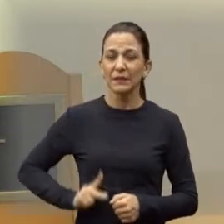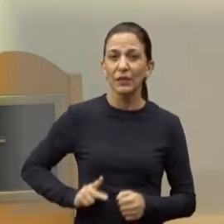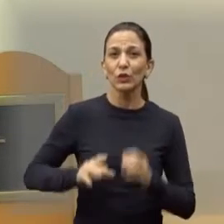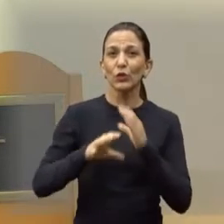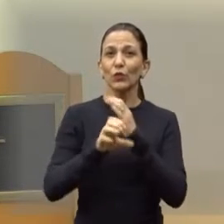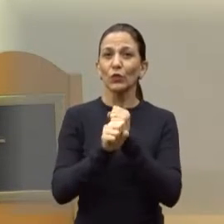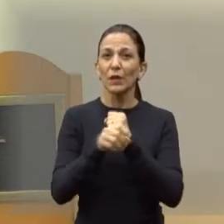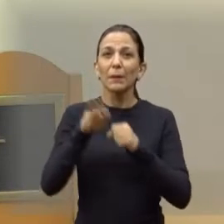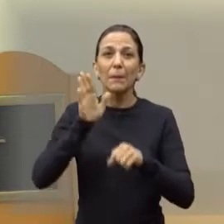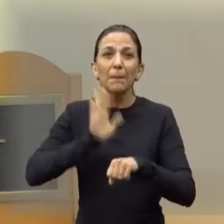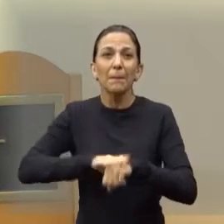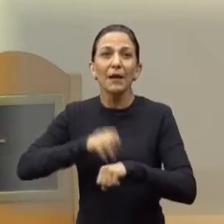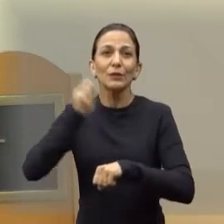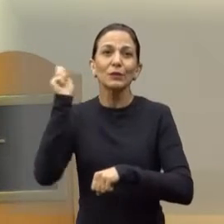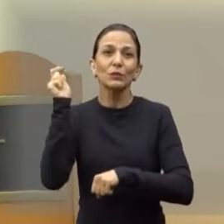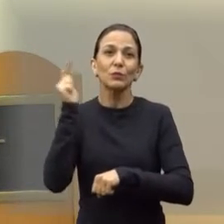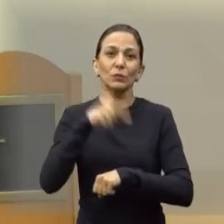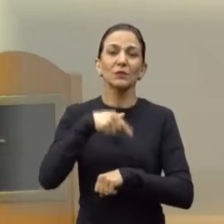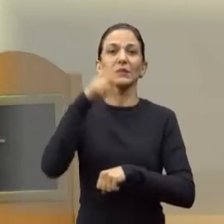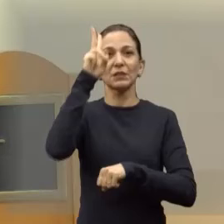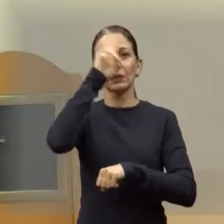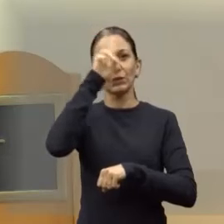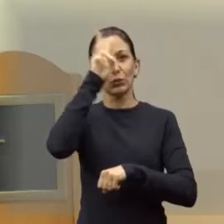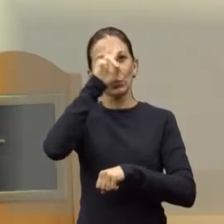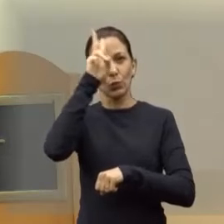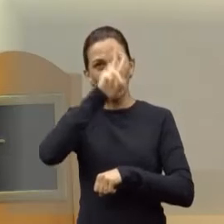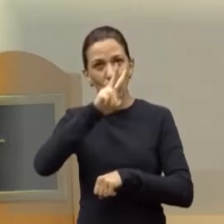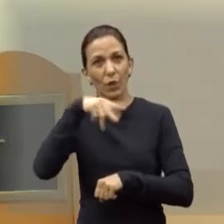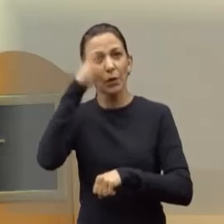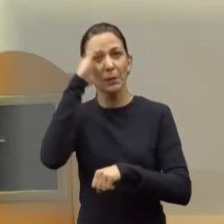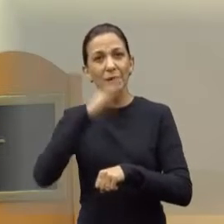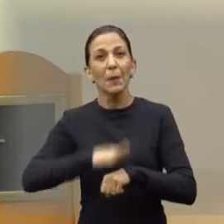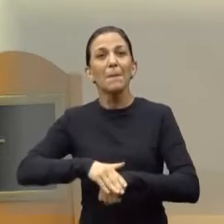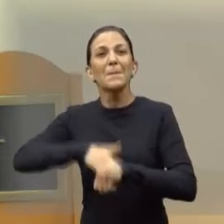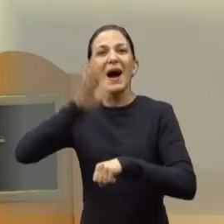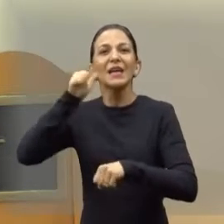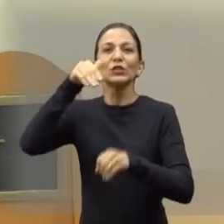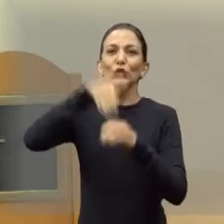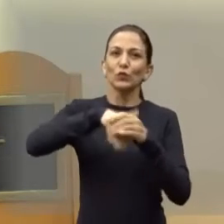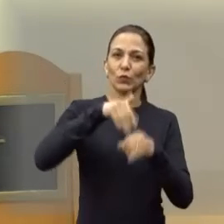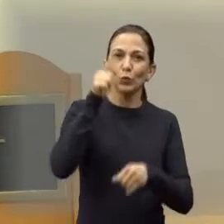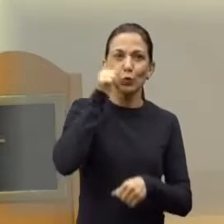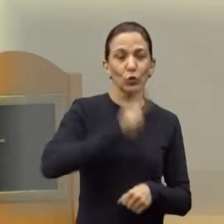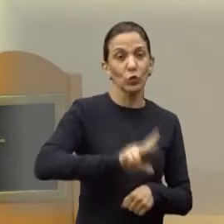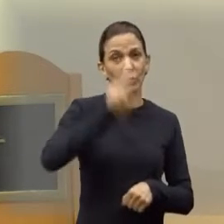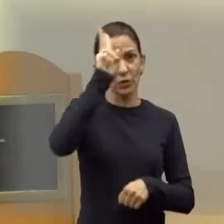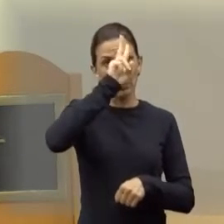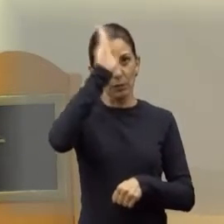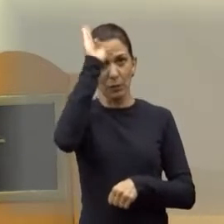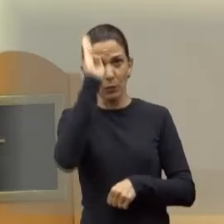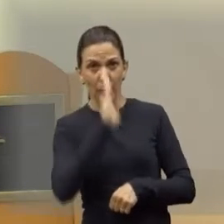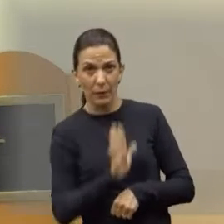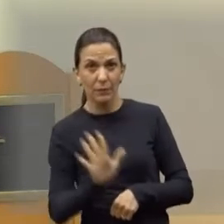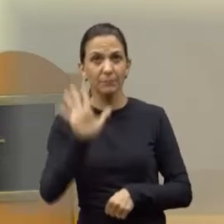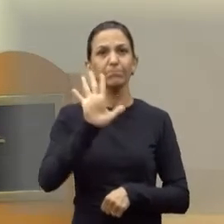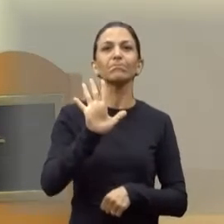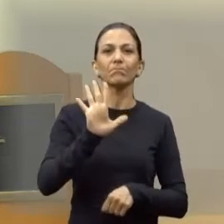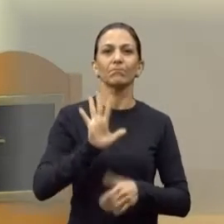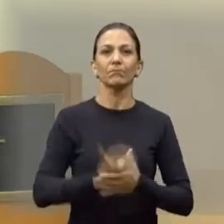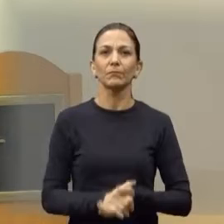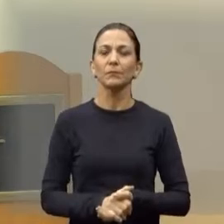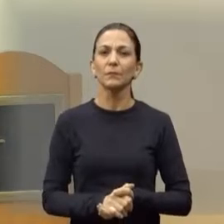votado da história do Brasil o presidente mais votado da história do Brasil